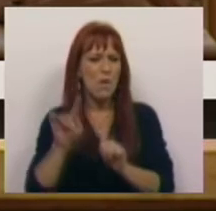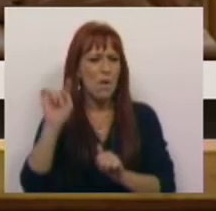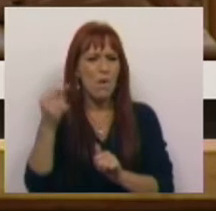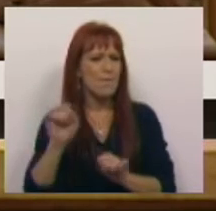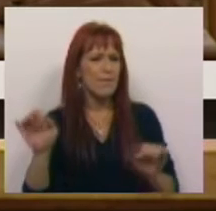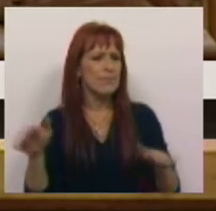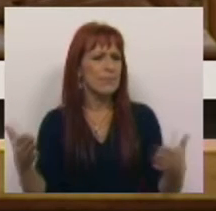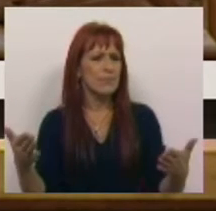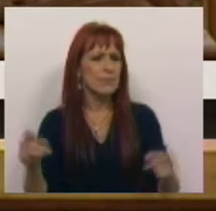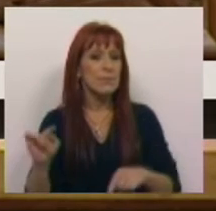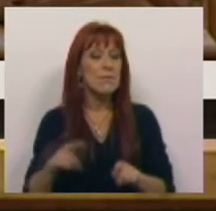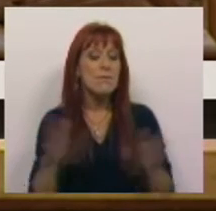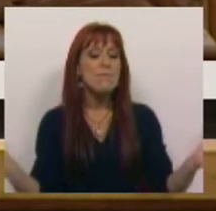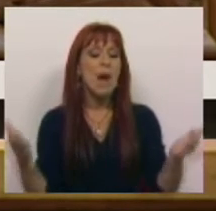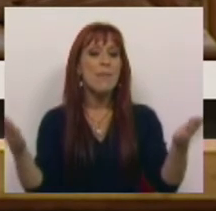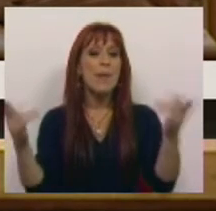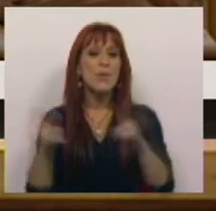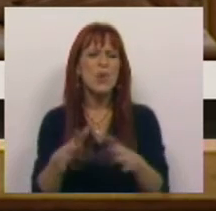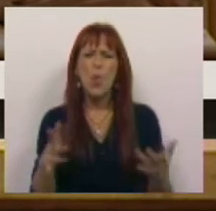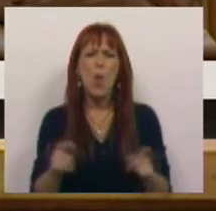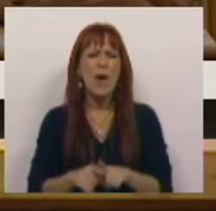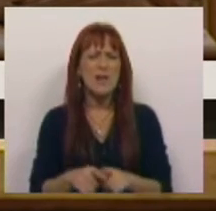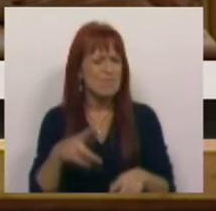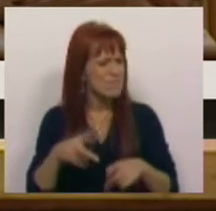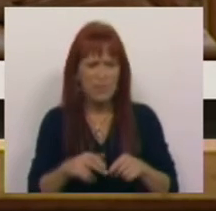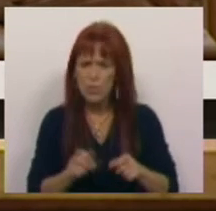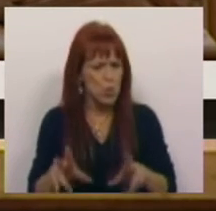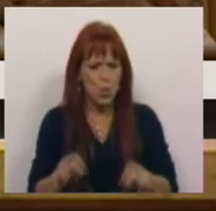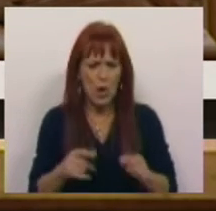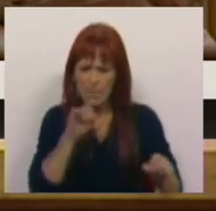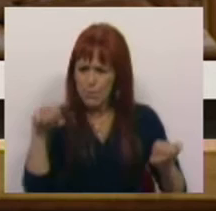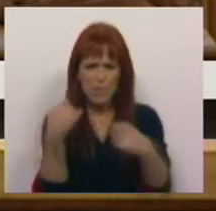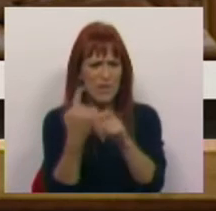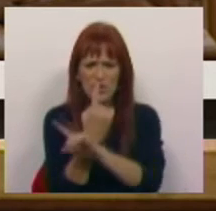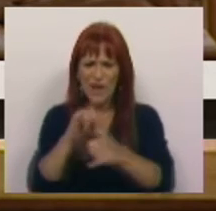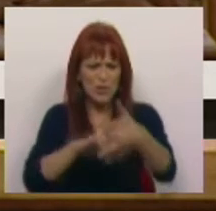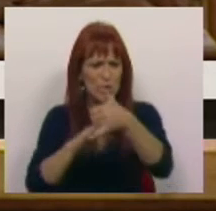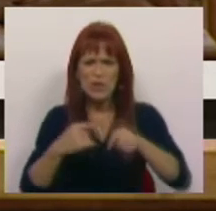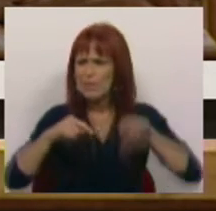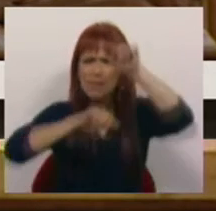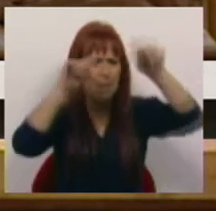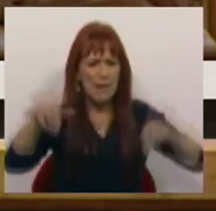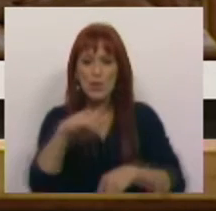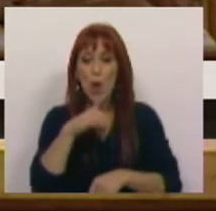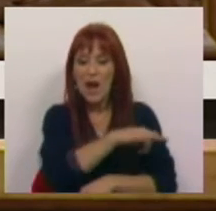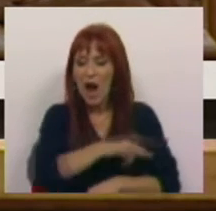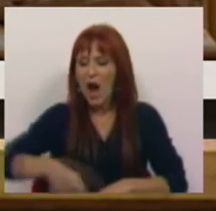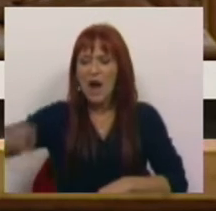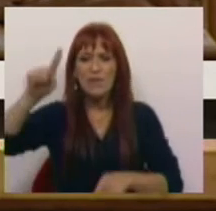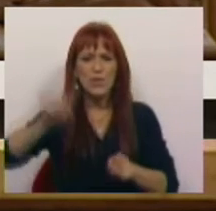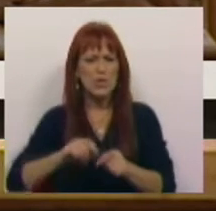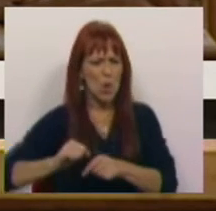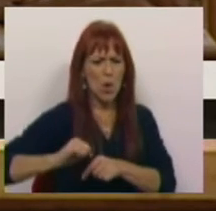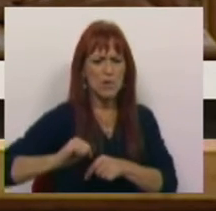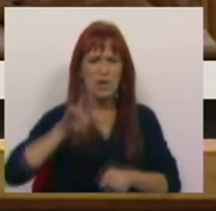sido possível sem a mobilização praticamente ininterrupta de numerosos movimentos e associações que, um pouco por todo o Algarve, se têm levantado